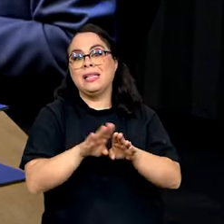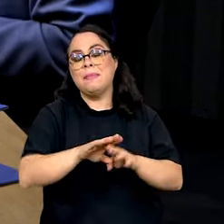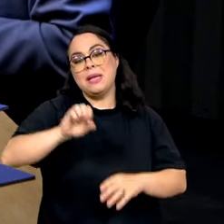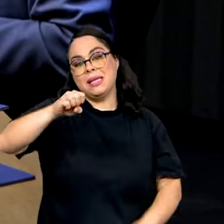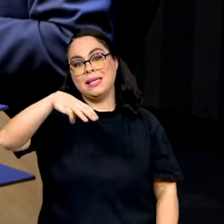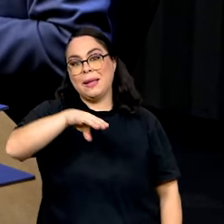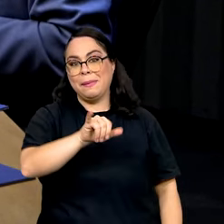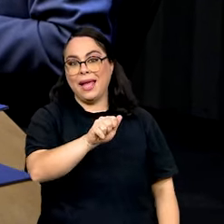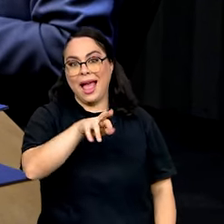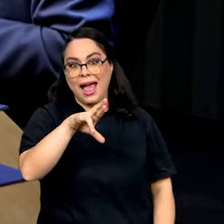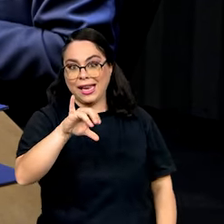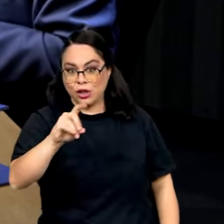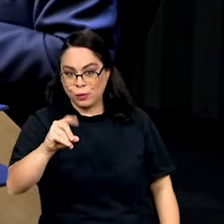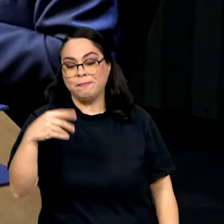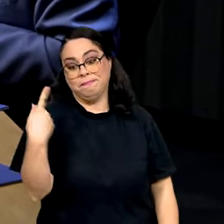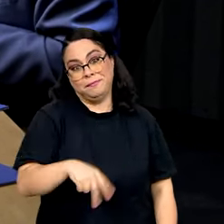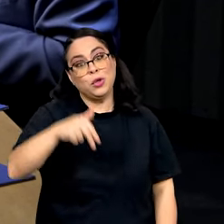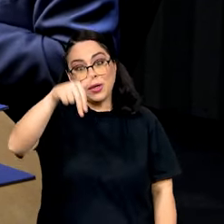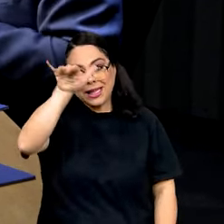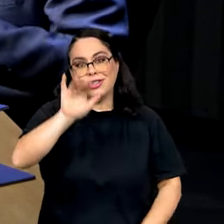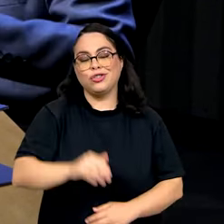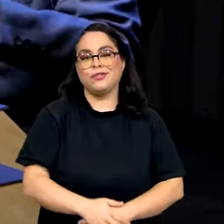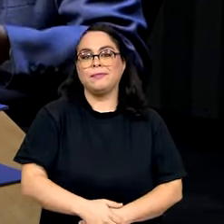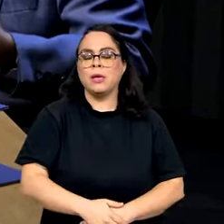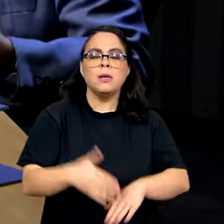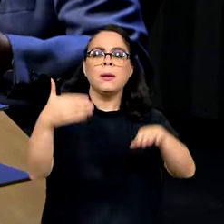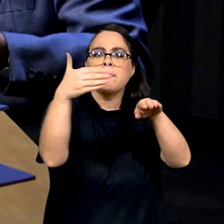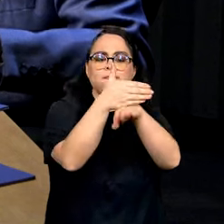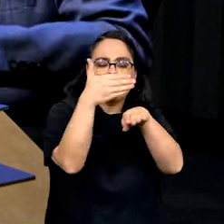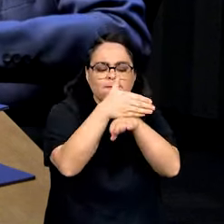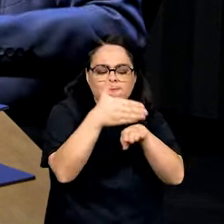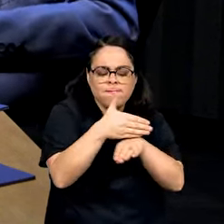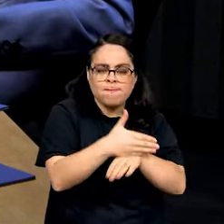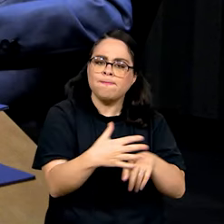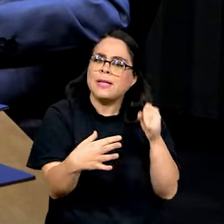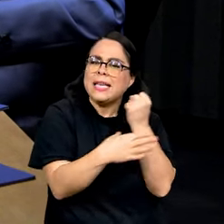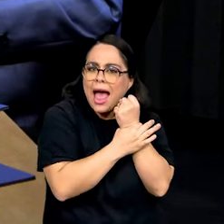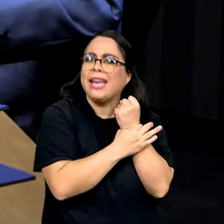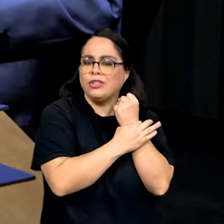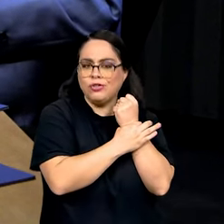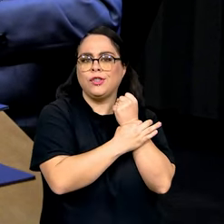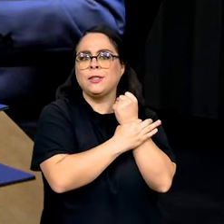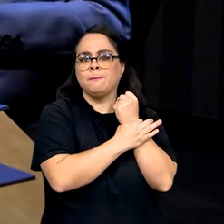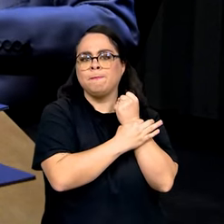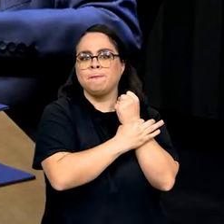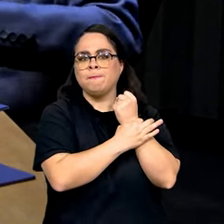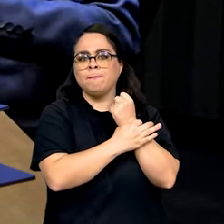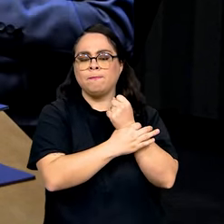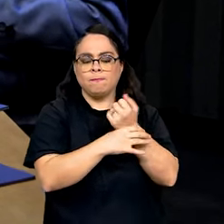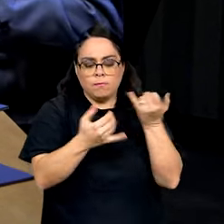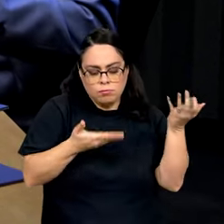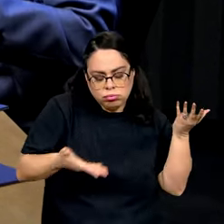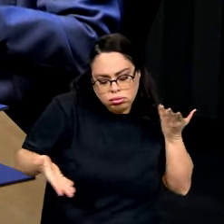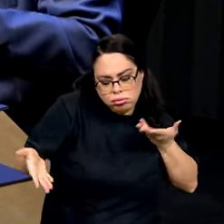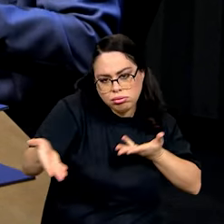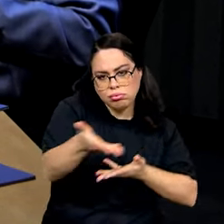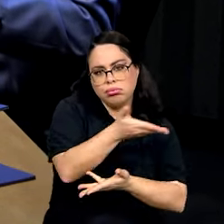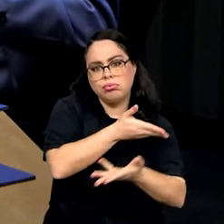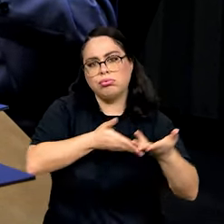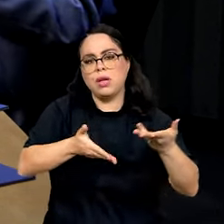também no semiárido nordestino garantir participação não é com e essa